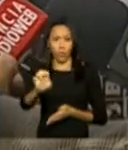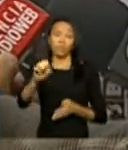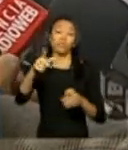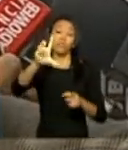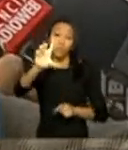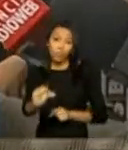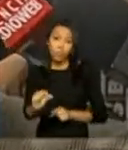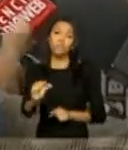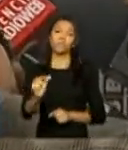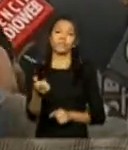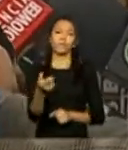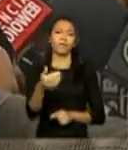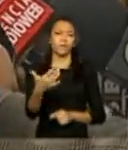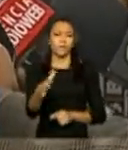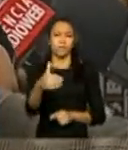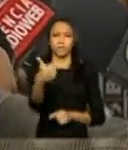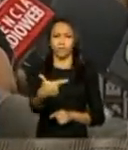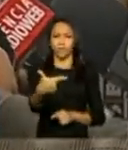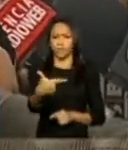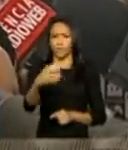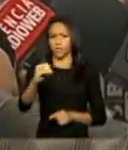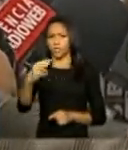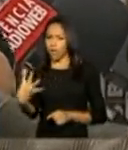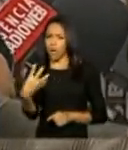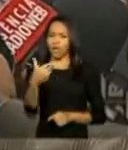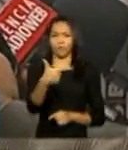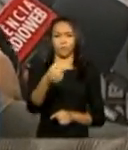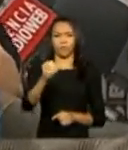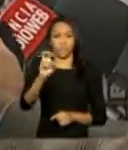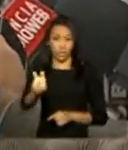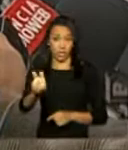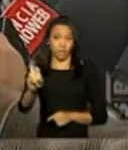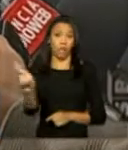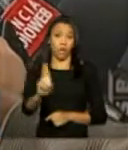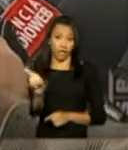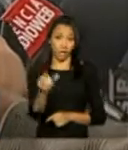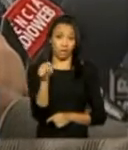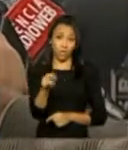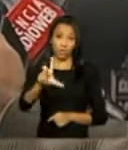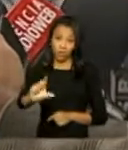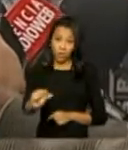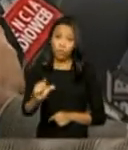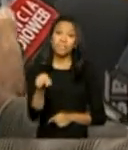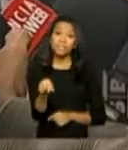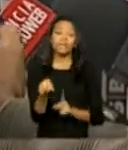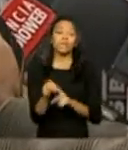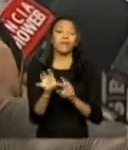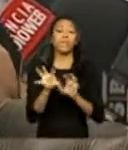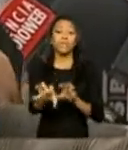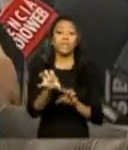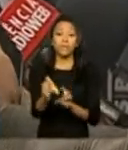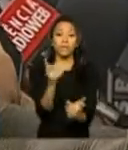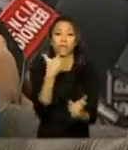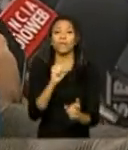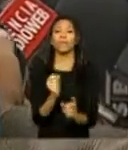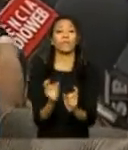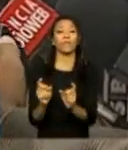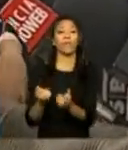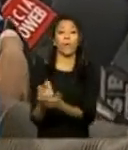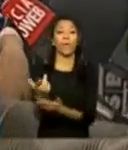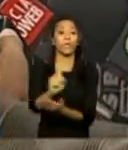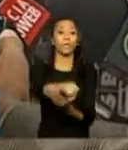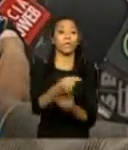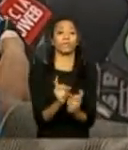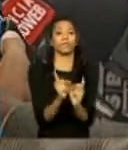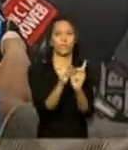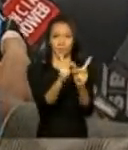R$260, R$270, nós vamos sair para R$204, R$205 a tonelada. Isso vai direto na veia do produtor e, principalmente,